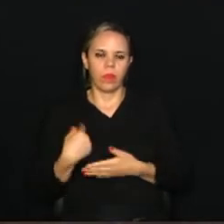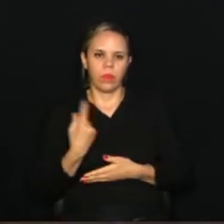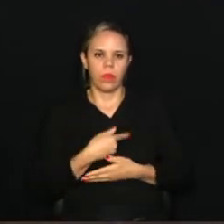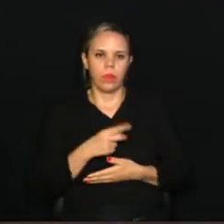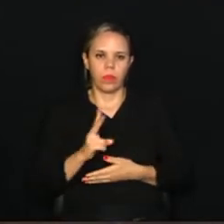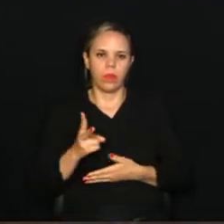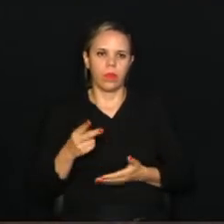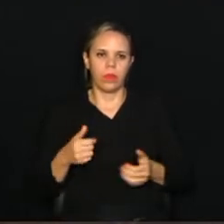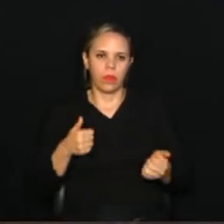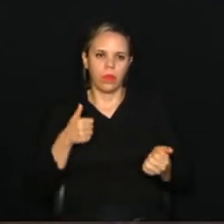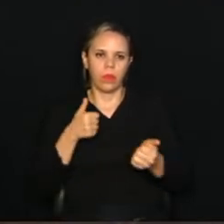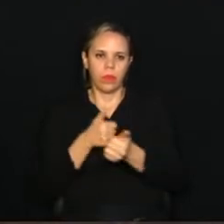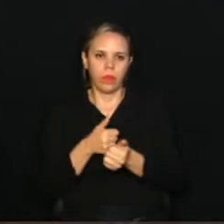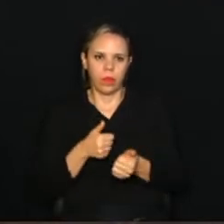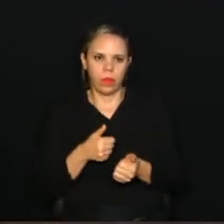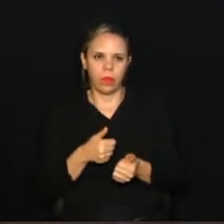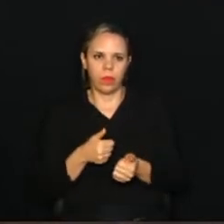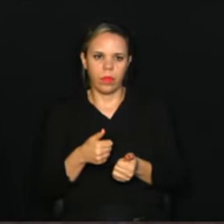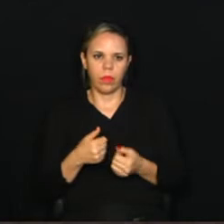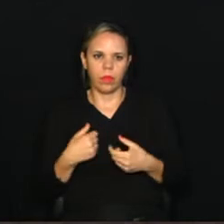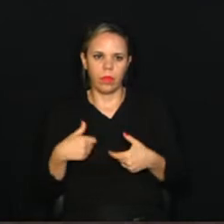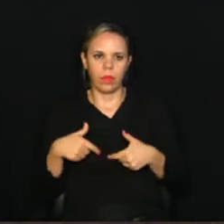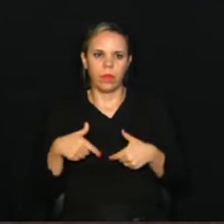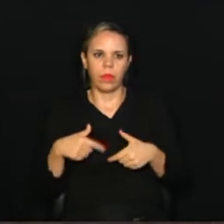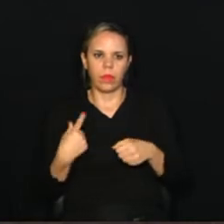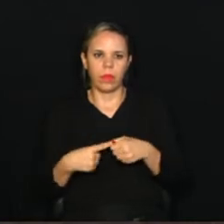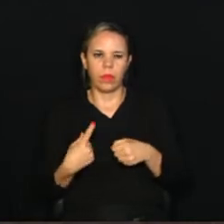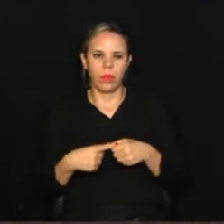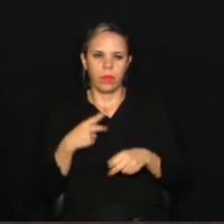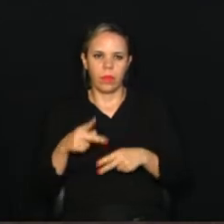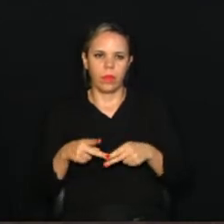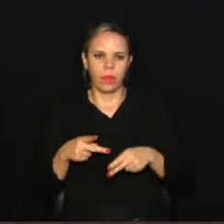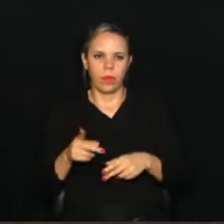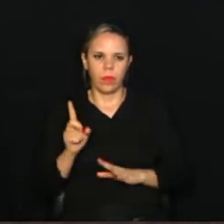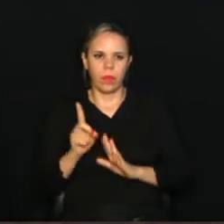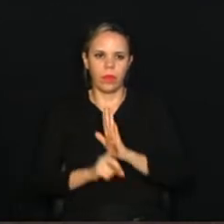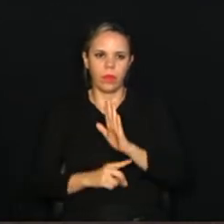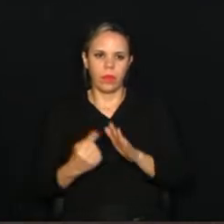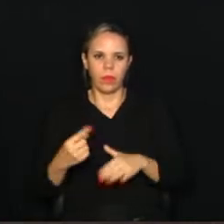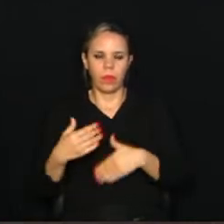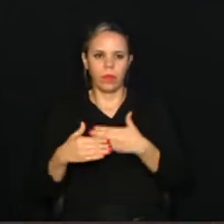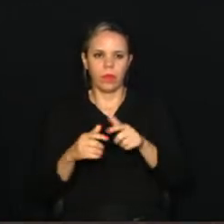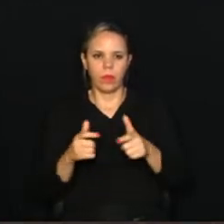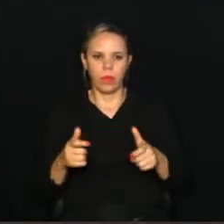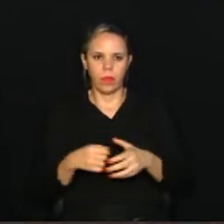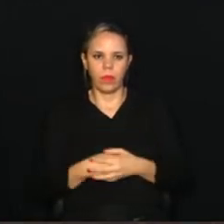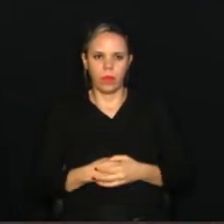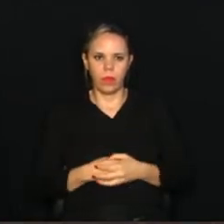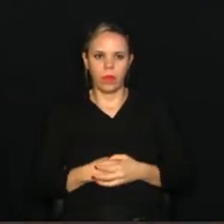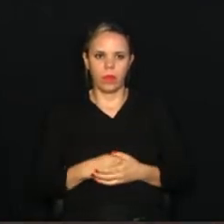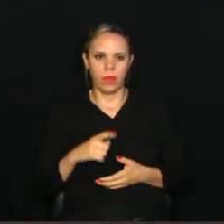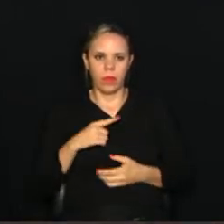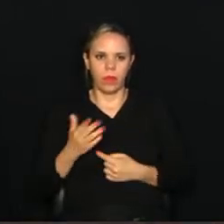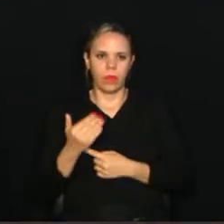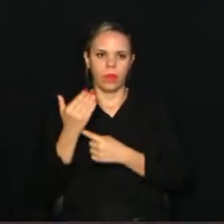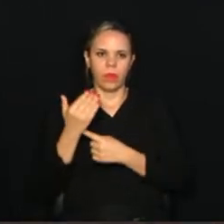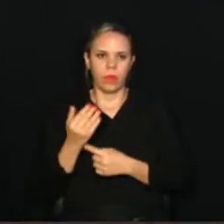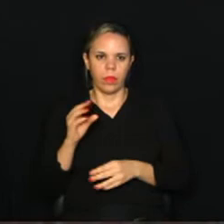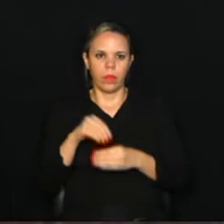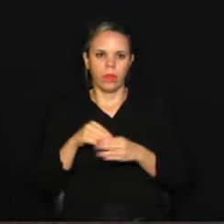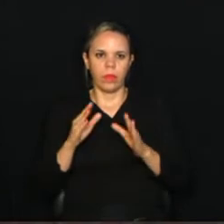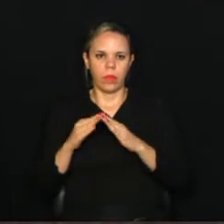estar próximo e dando ao munícipe, né, o direito de cada vez mais ter a tecnologia dentro de